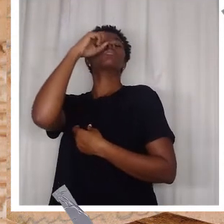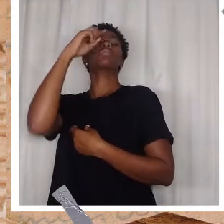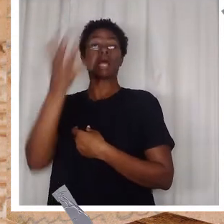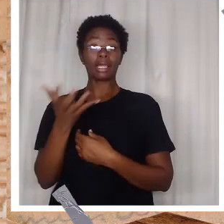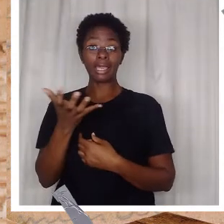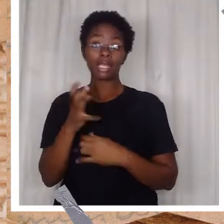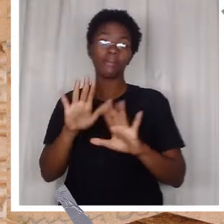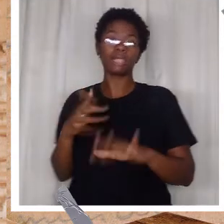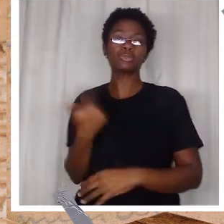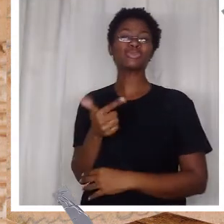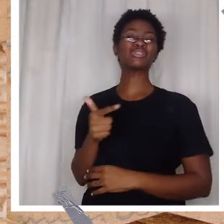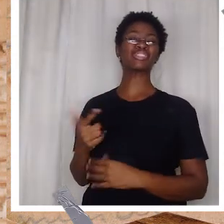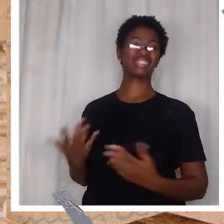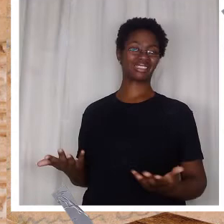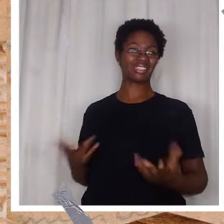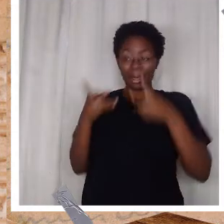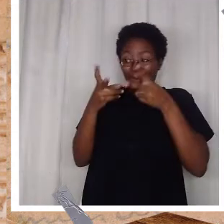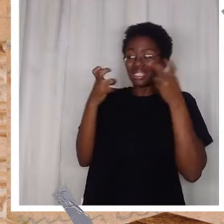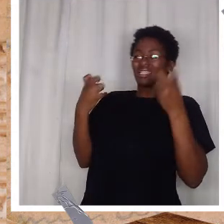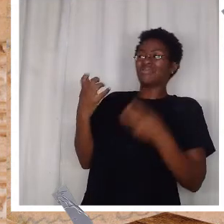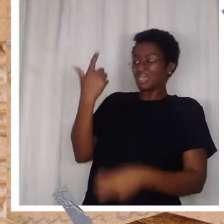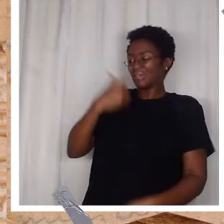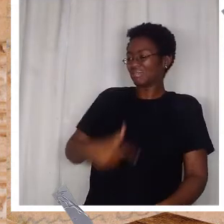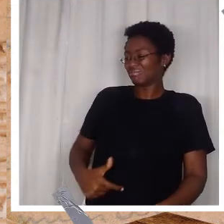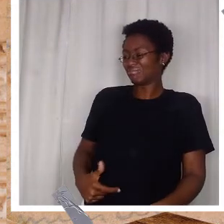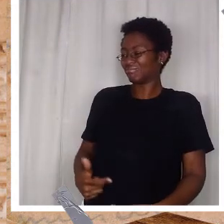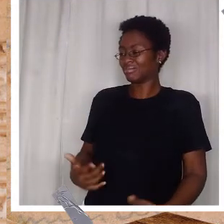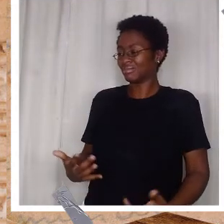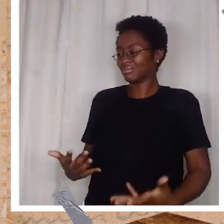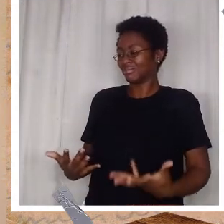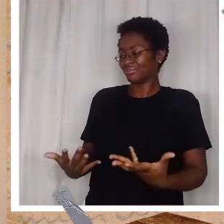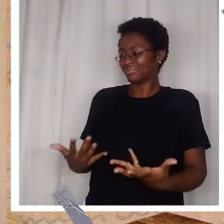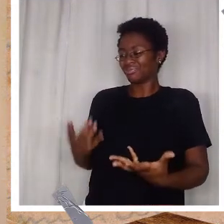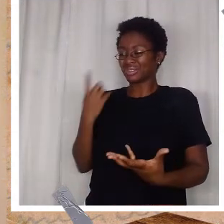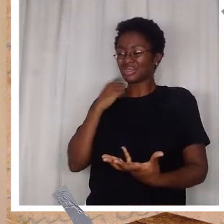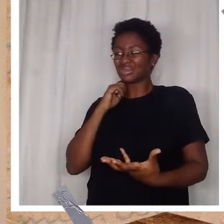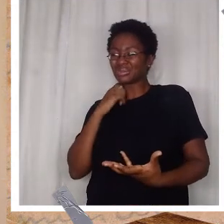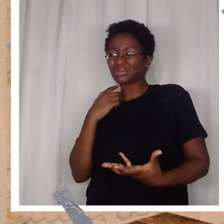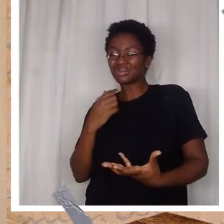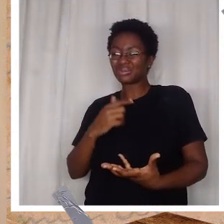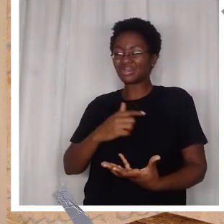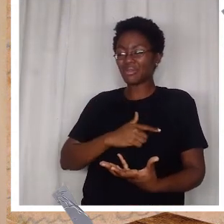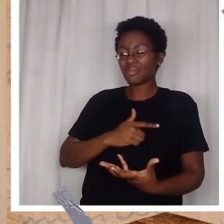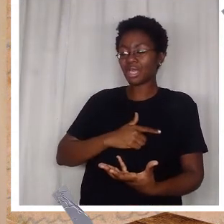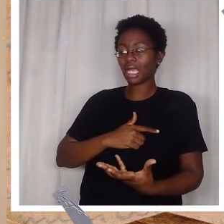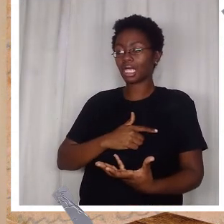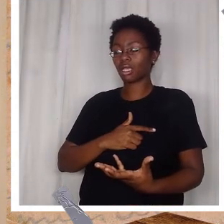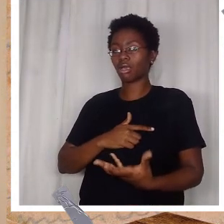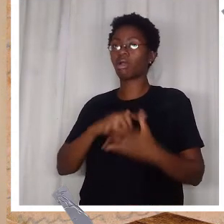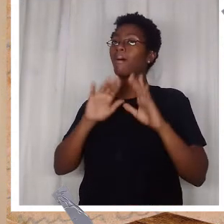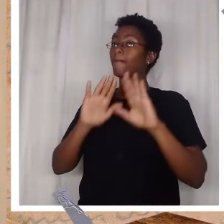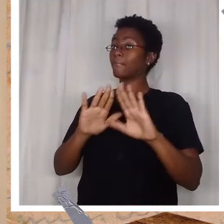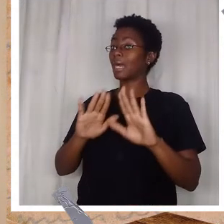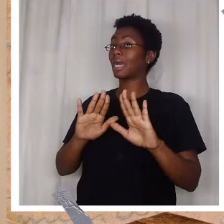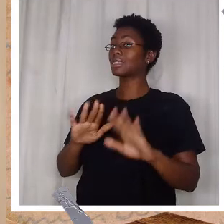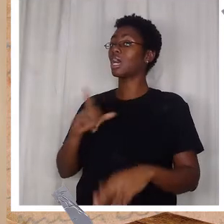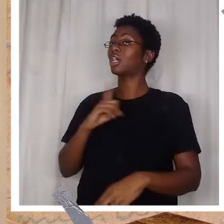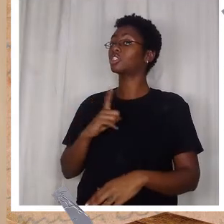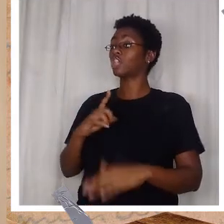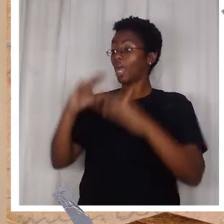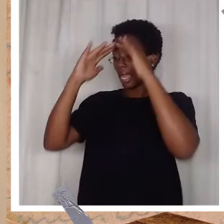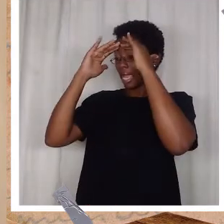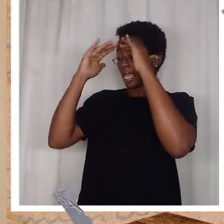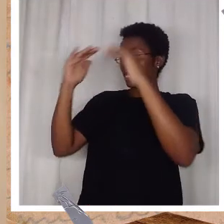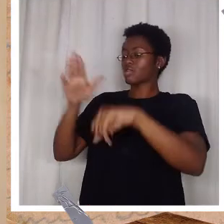permitia ser um ser humano em todas as suas contradições. É esse respeito por si mesmo que eu acho que